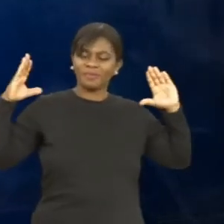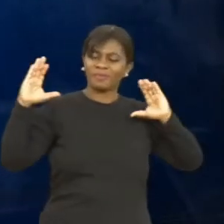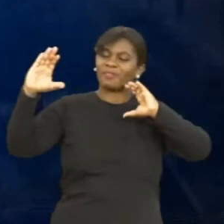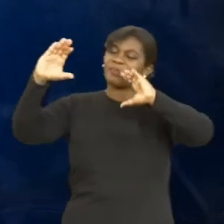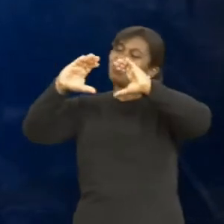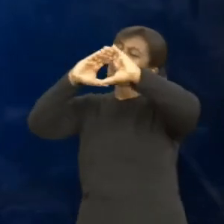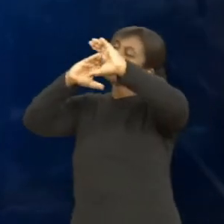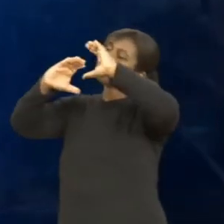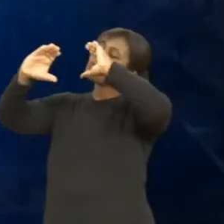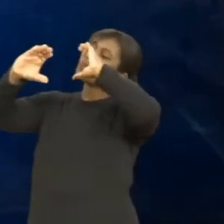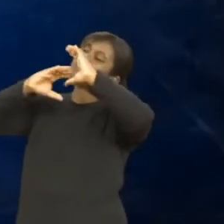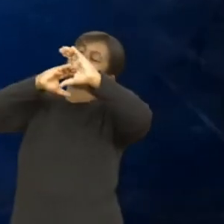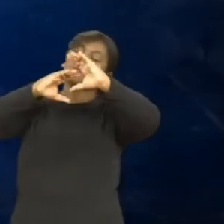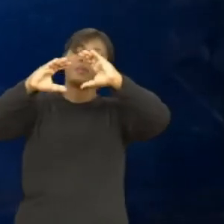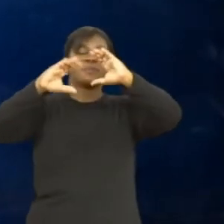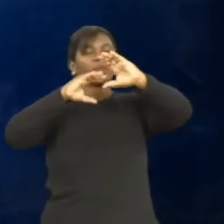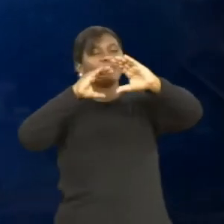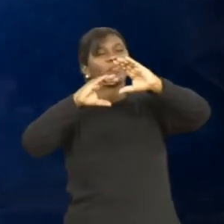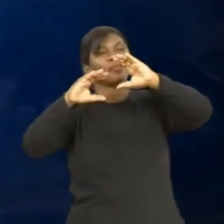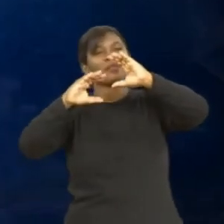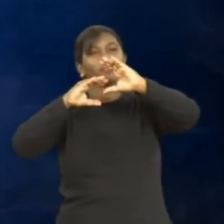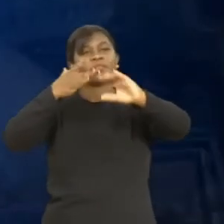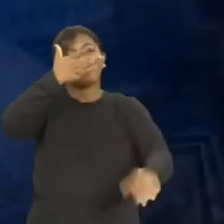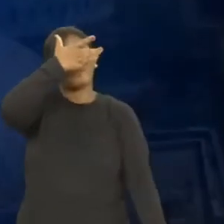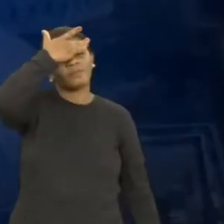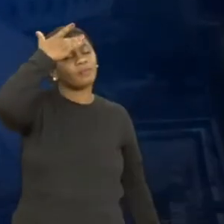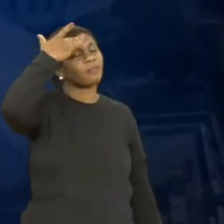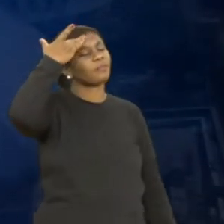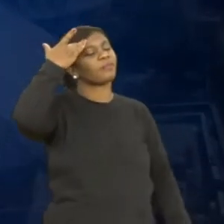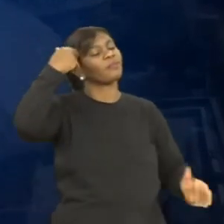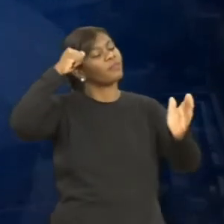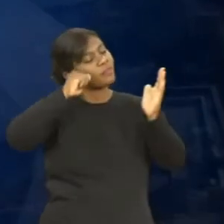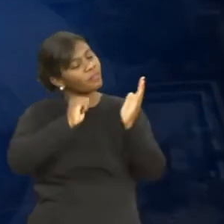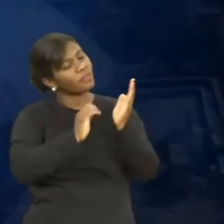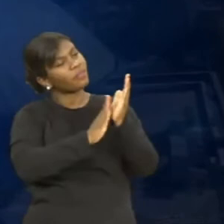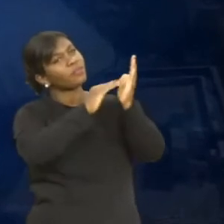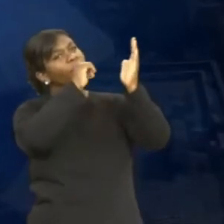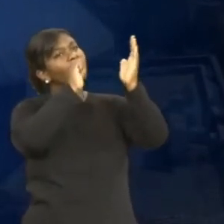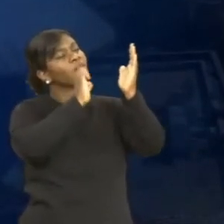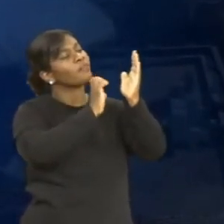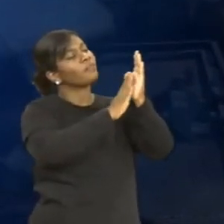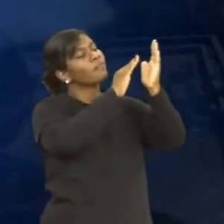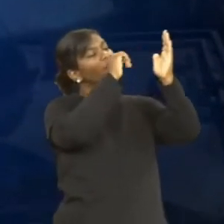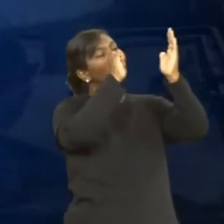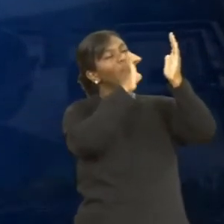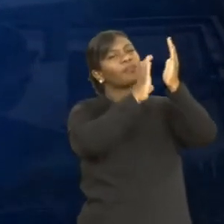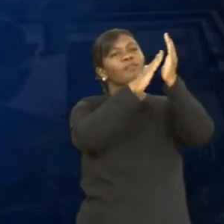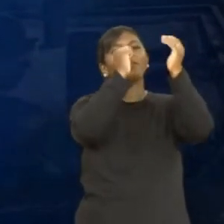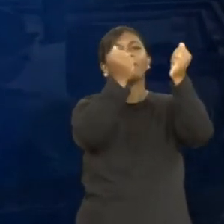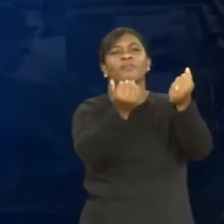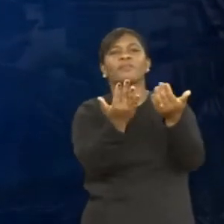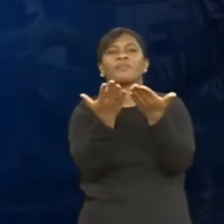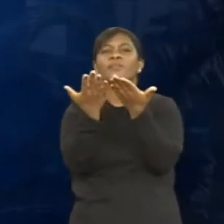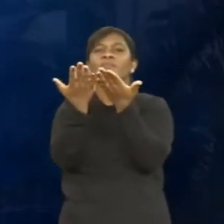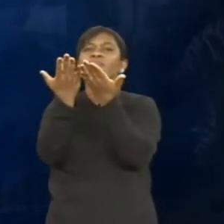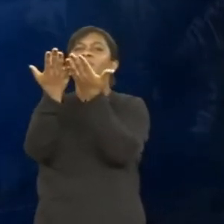cantando. Ele sabe que você nunca nega a sua fé. Você nega a si mesmo. Homens louvando. Você